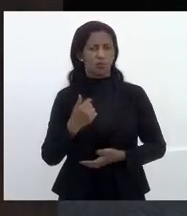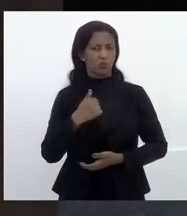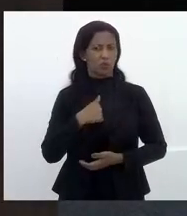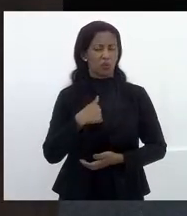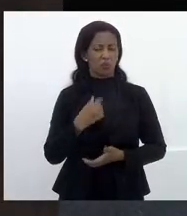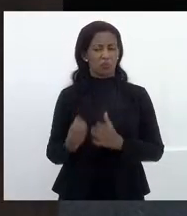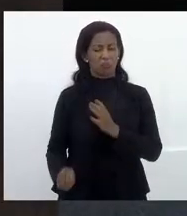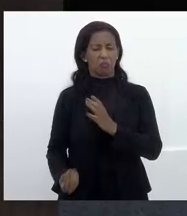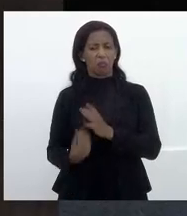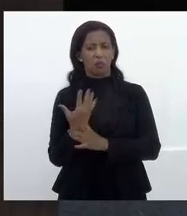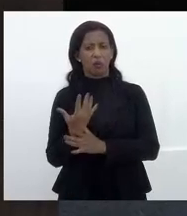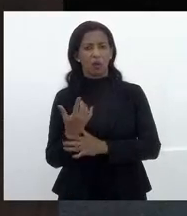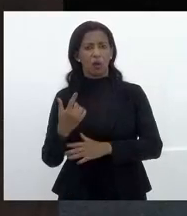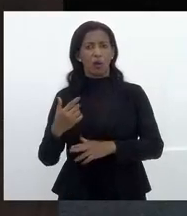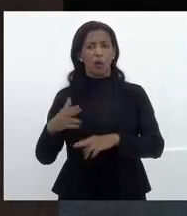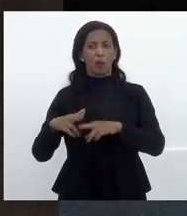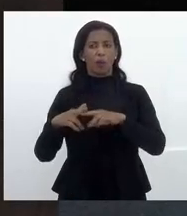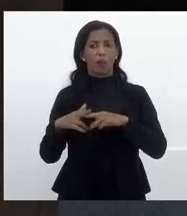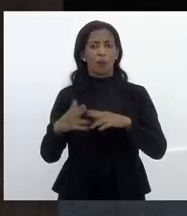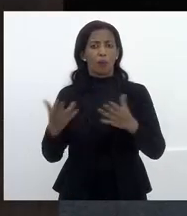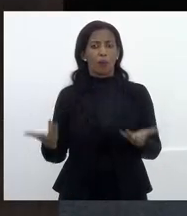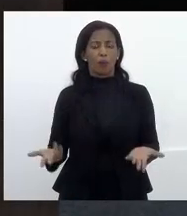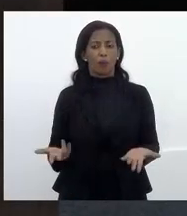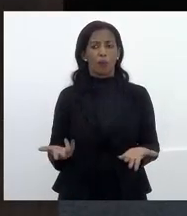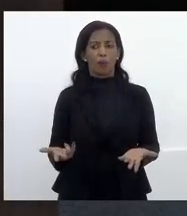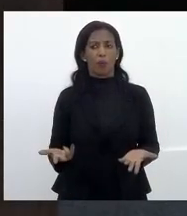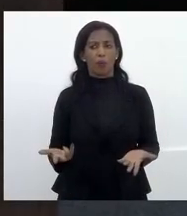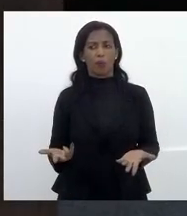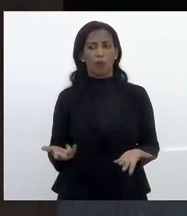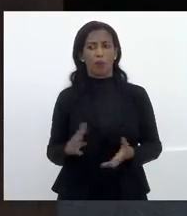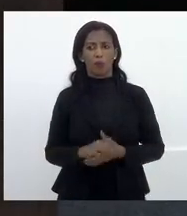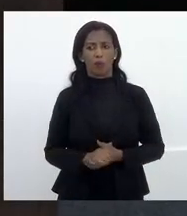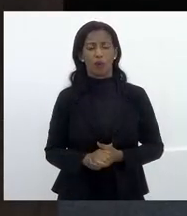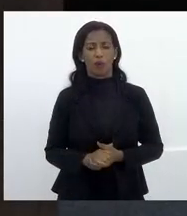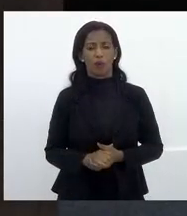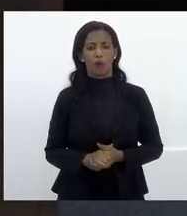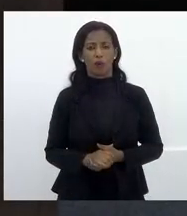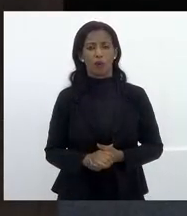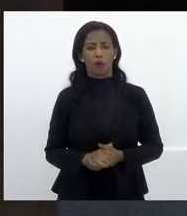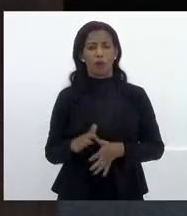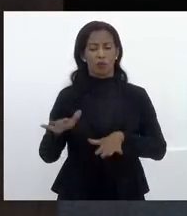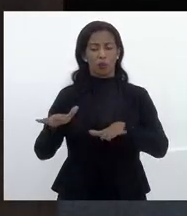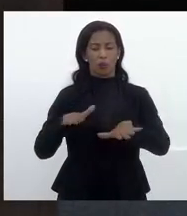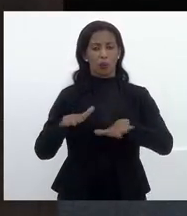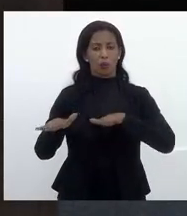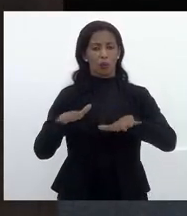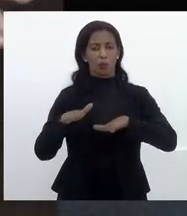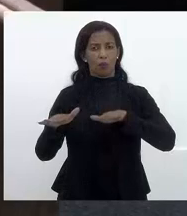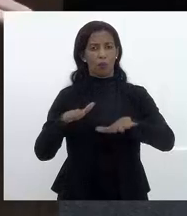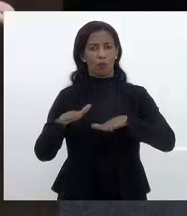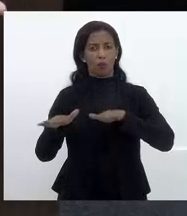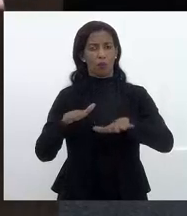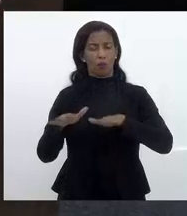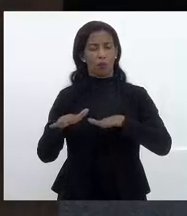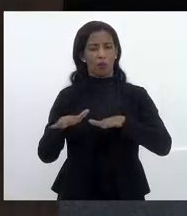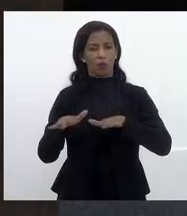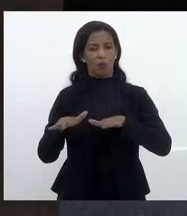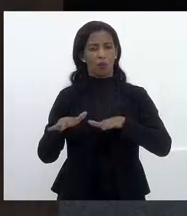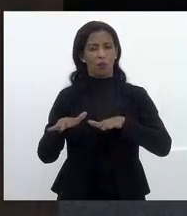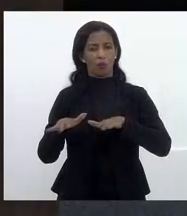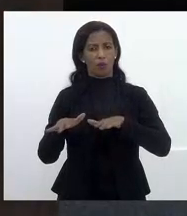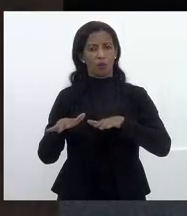que ela surge exatamente por conta já de um determinado a movimentação de forma organizada